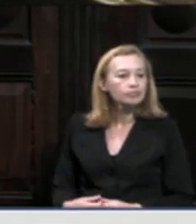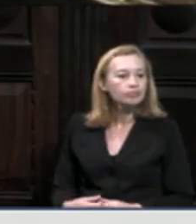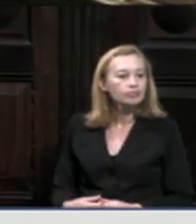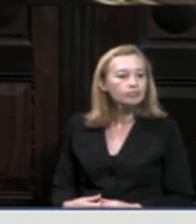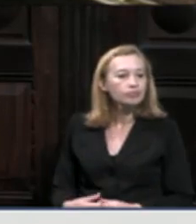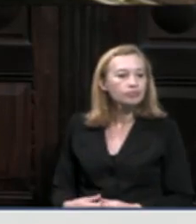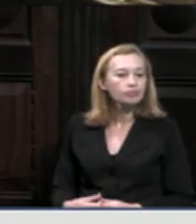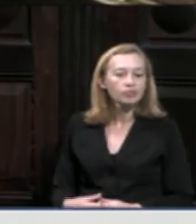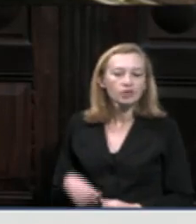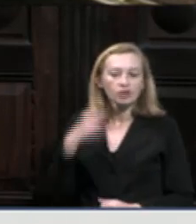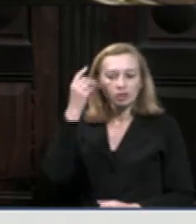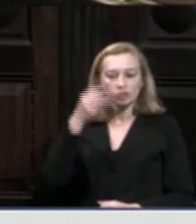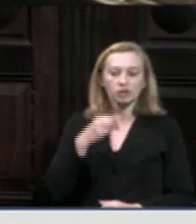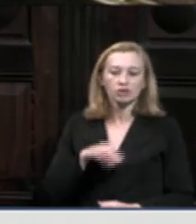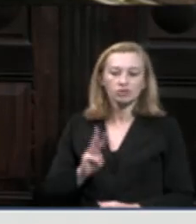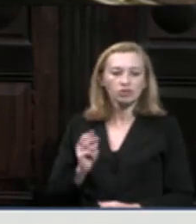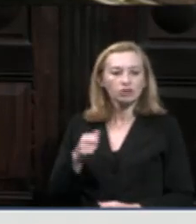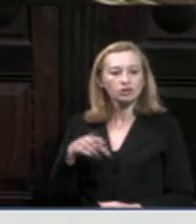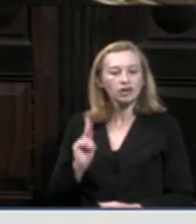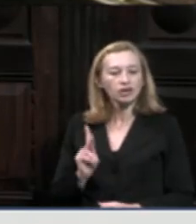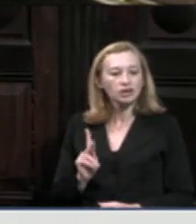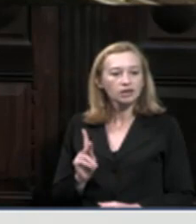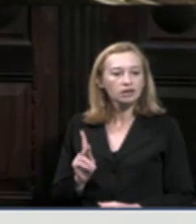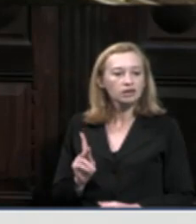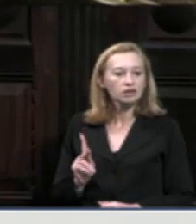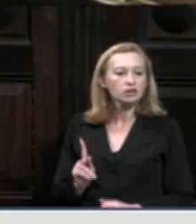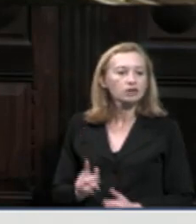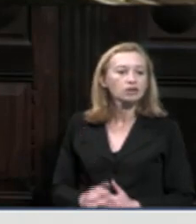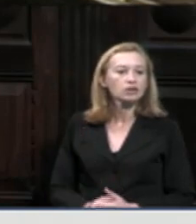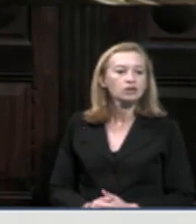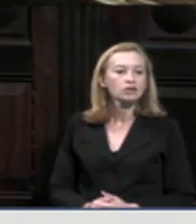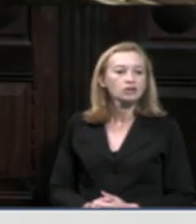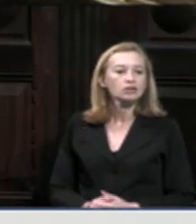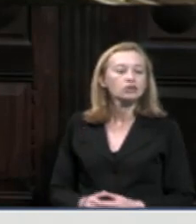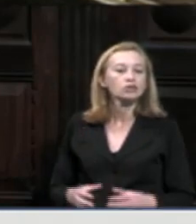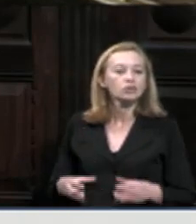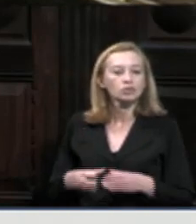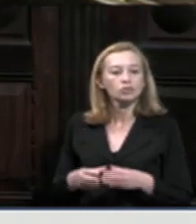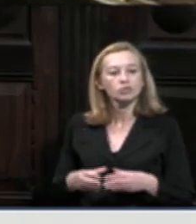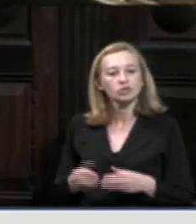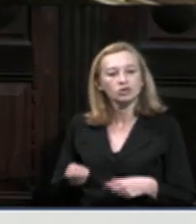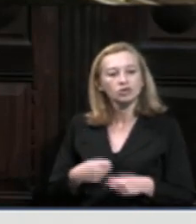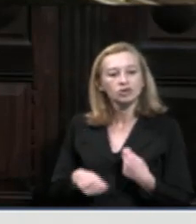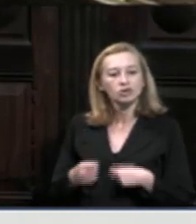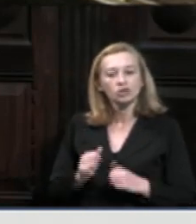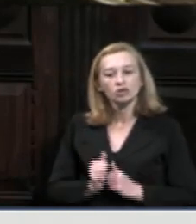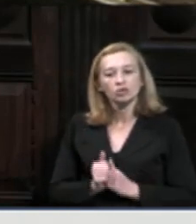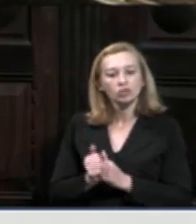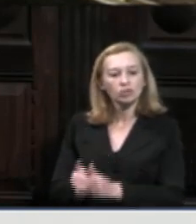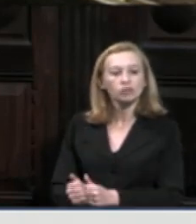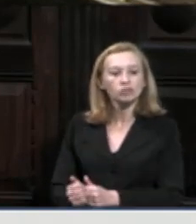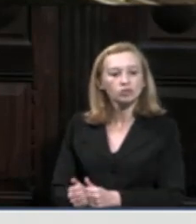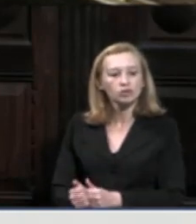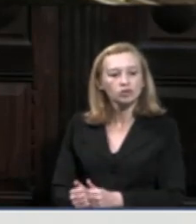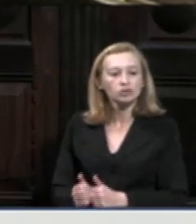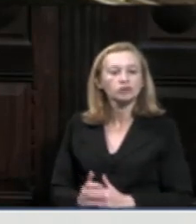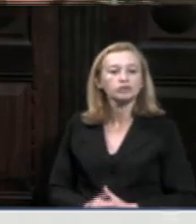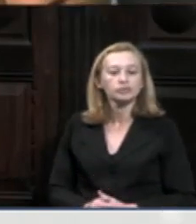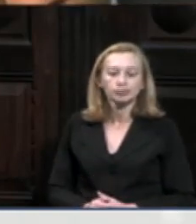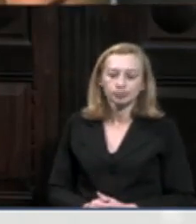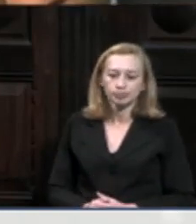do deputado Valdec na Comissão de Economia. Então, estou acompanhando o parecer da Comissão de